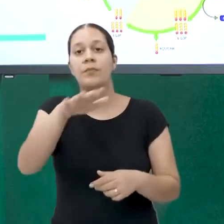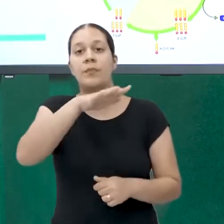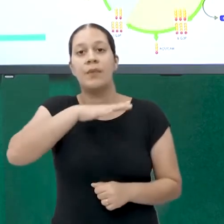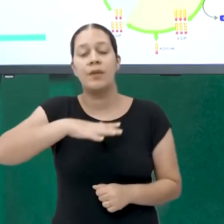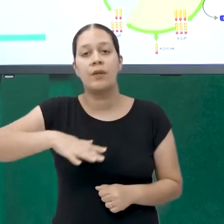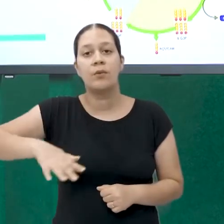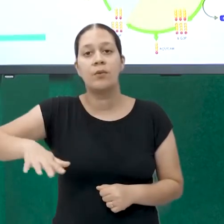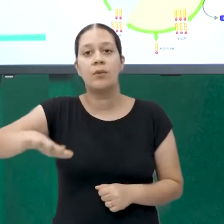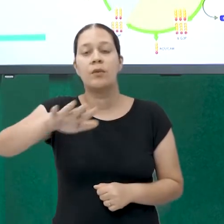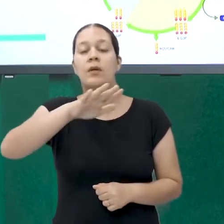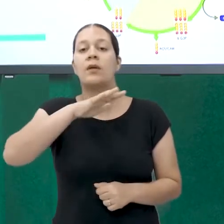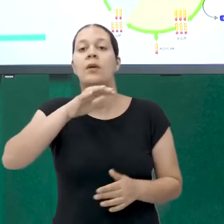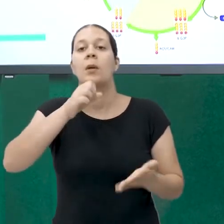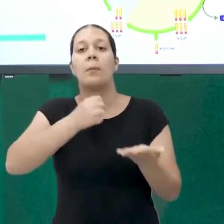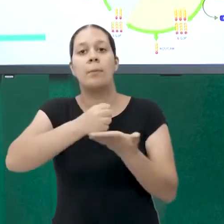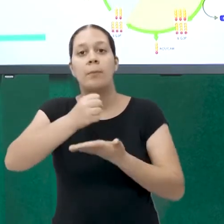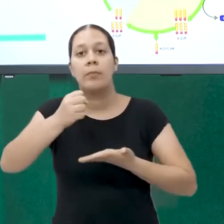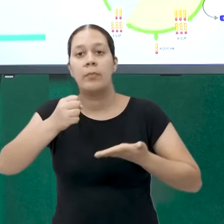no geral,